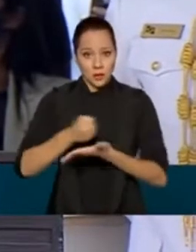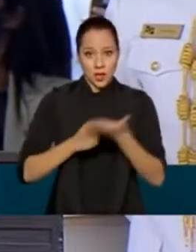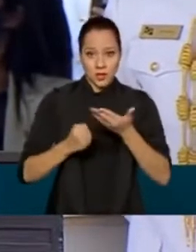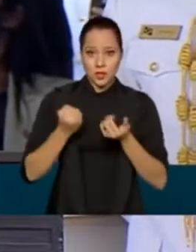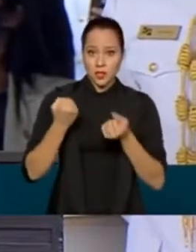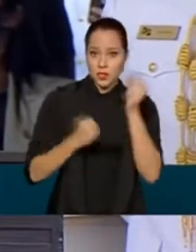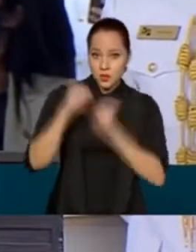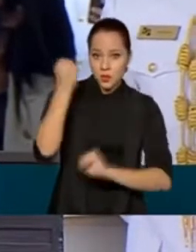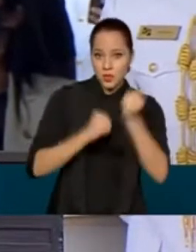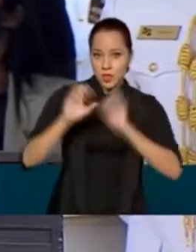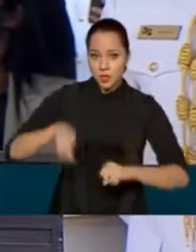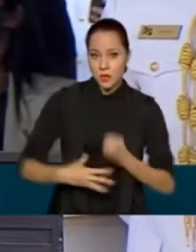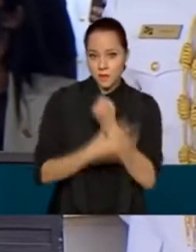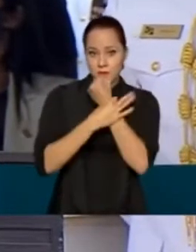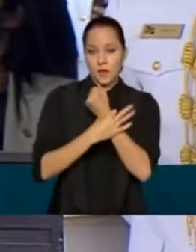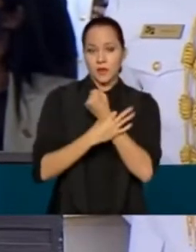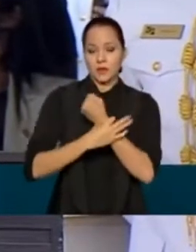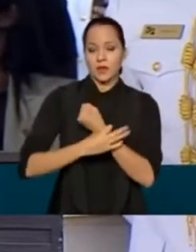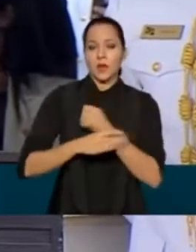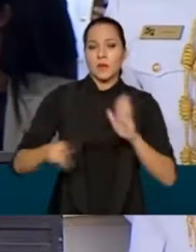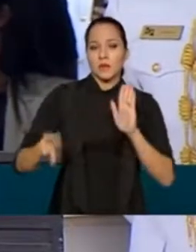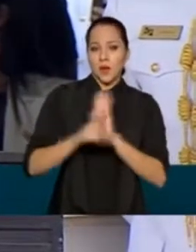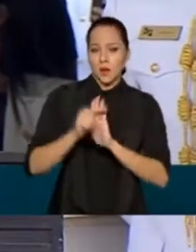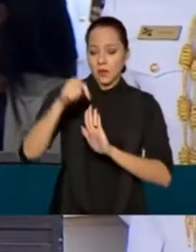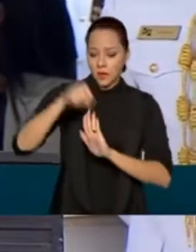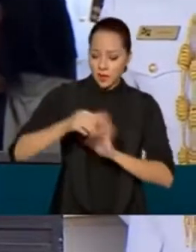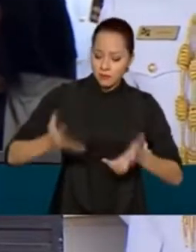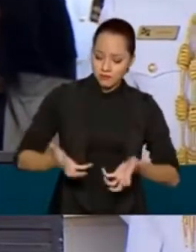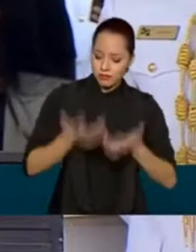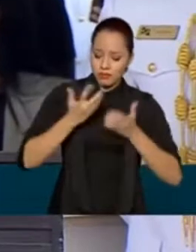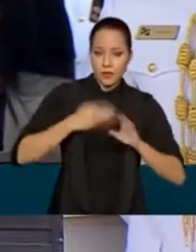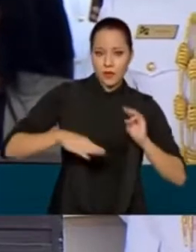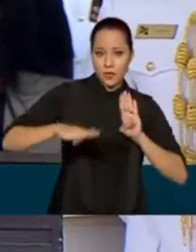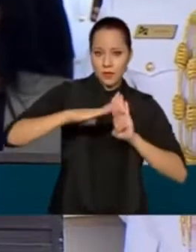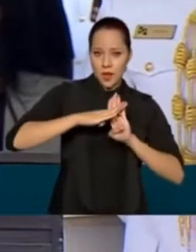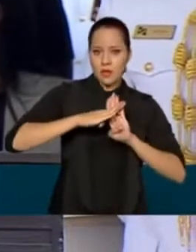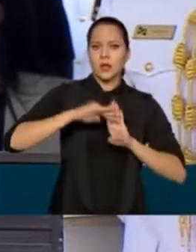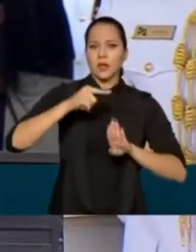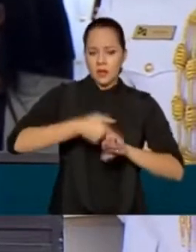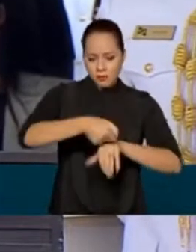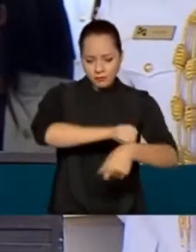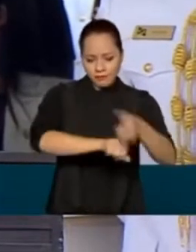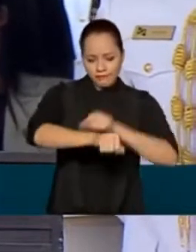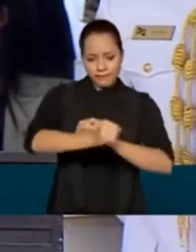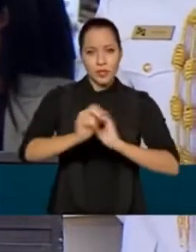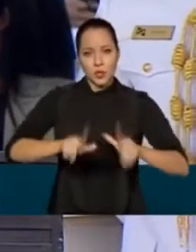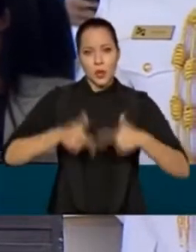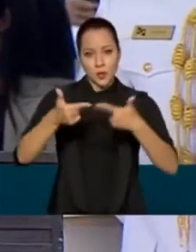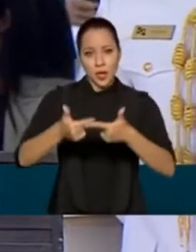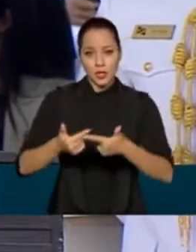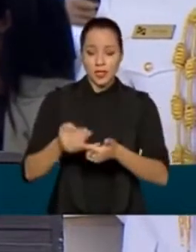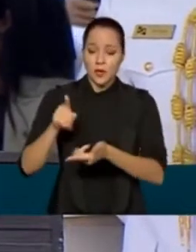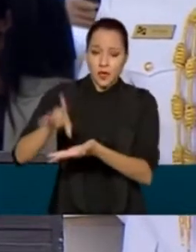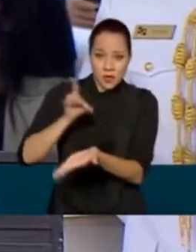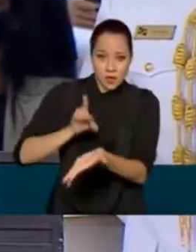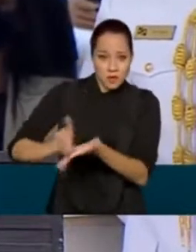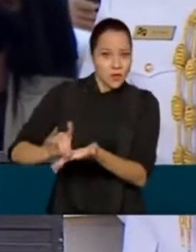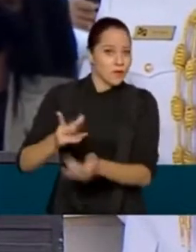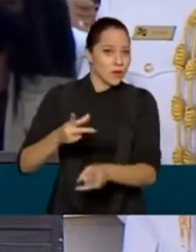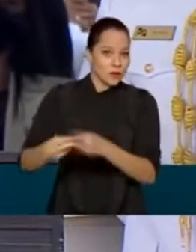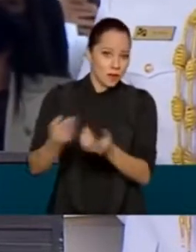de defesa, movimentada por nossas Forças Armadas, está engajada nesse combate e continuará enquanto o inimigo não for